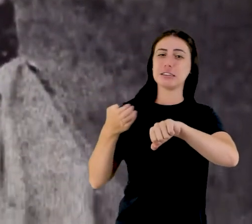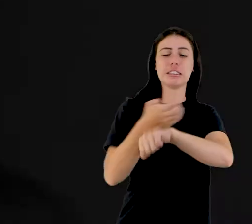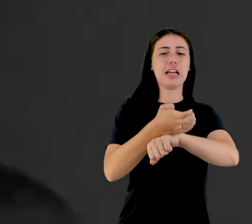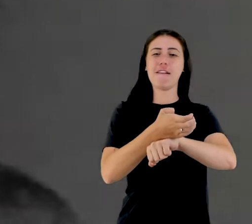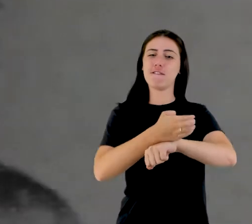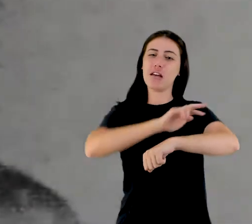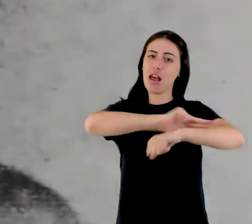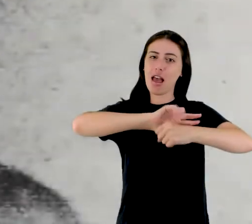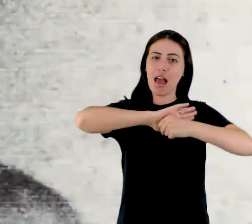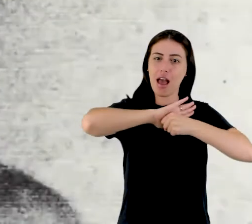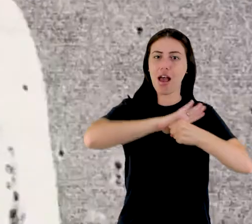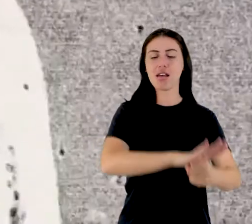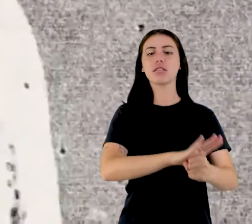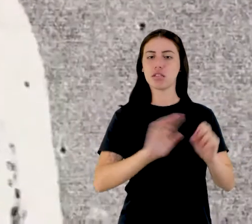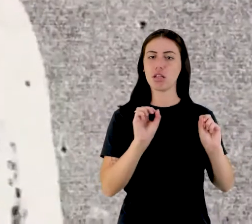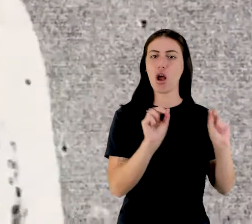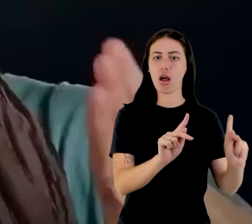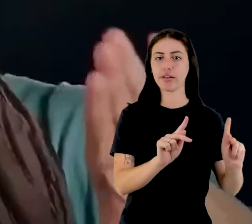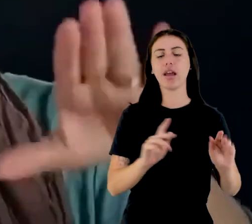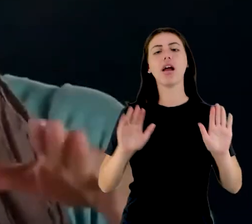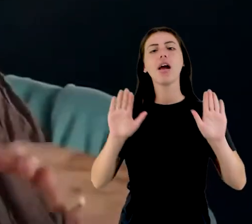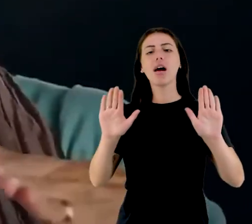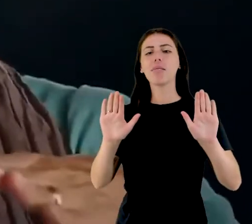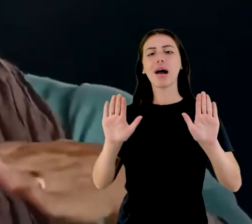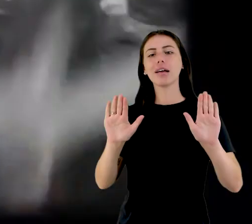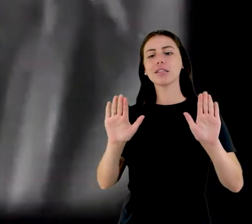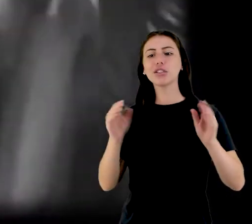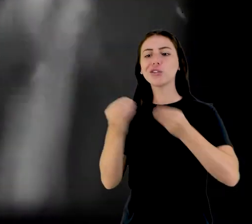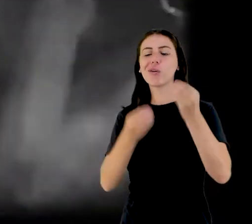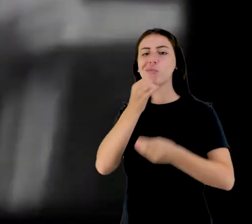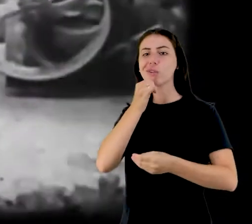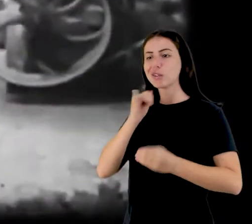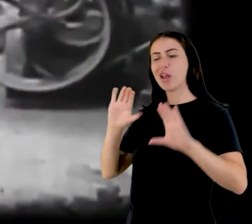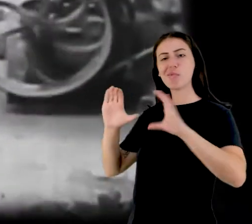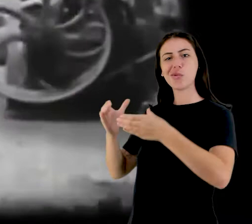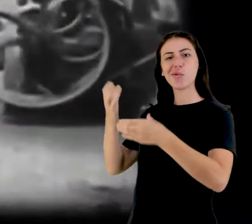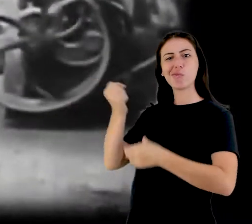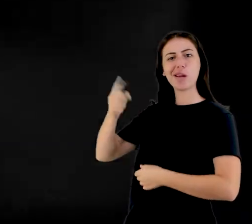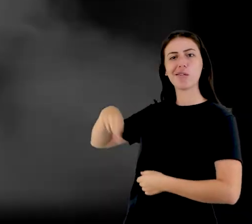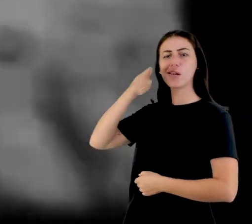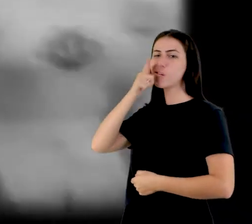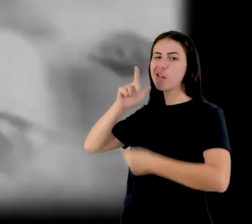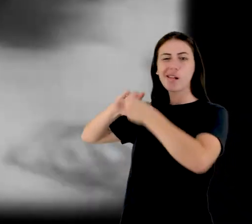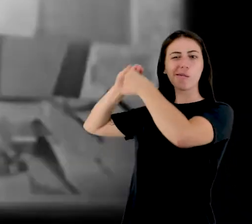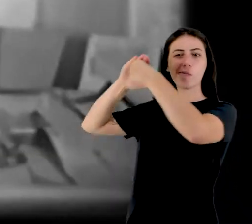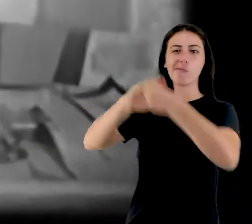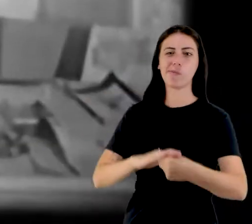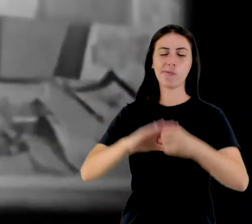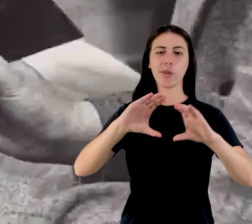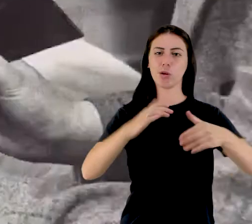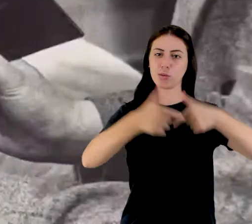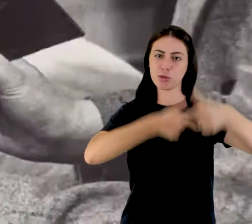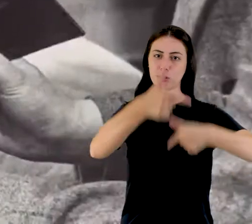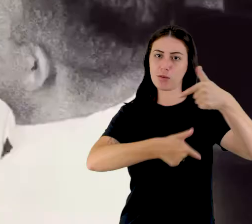nossa história. Acabou o escravo, mas aí como que nós vamos inferiorizar os trabalhadores? As teorias